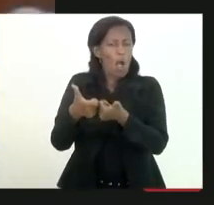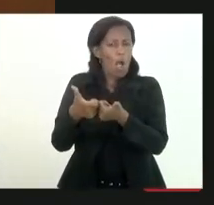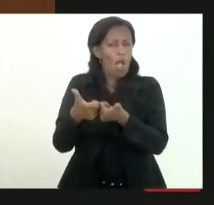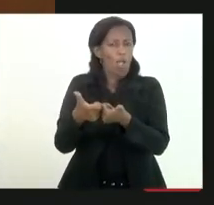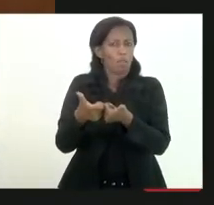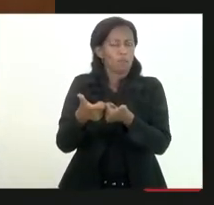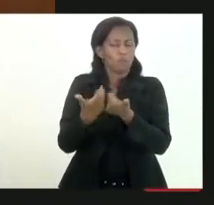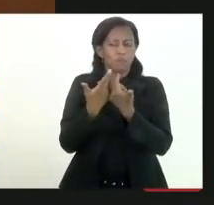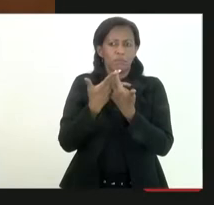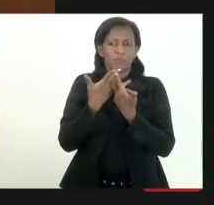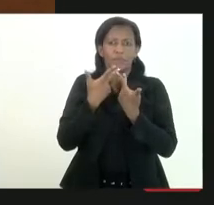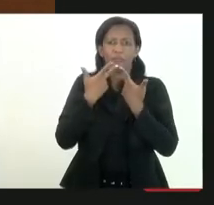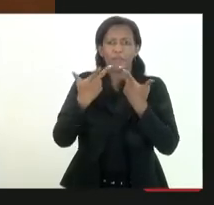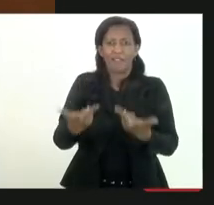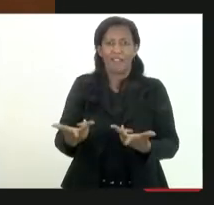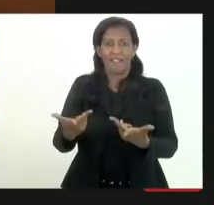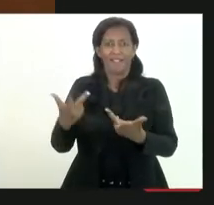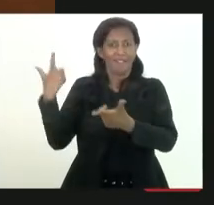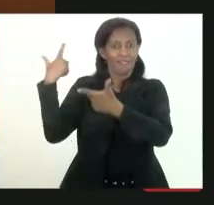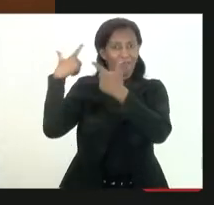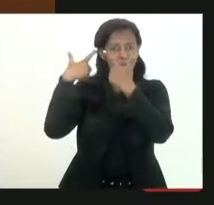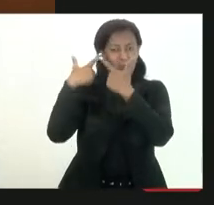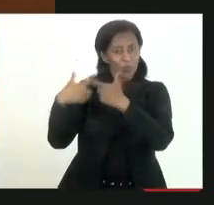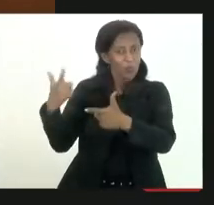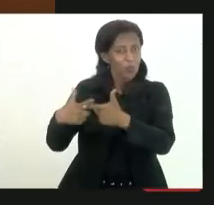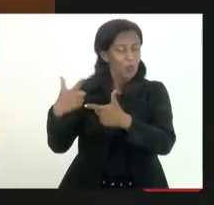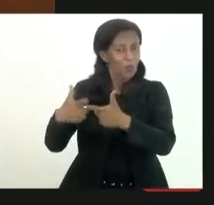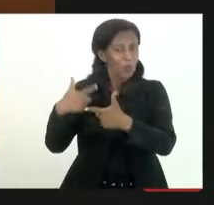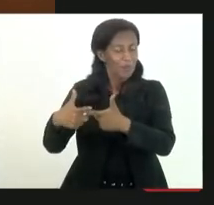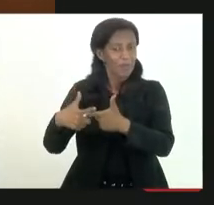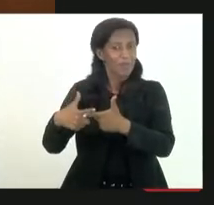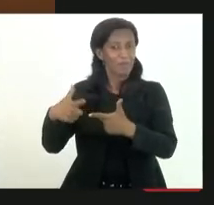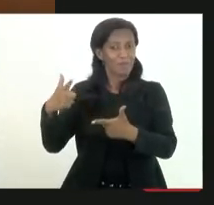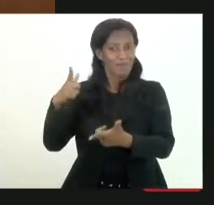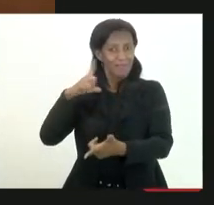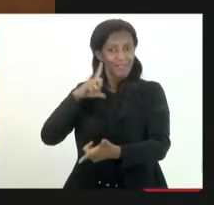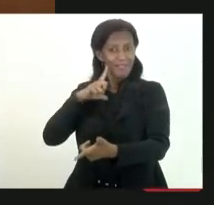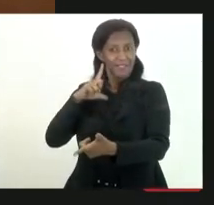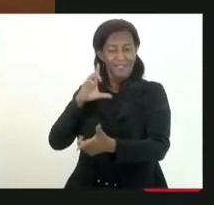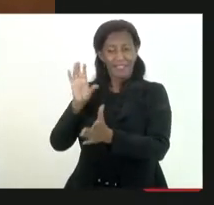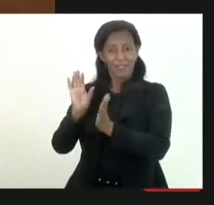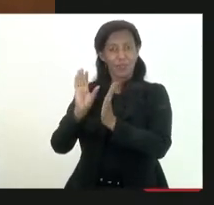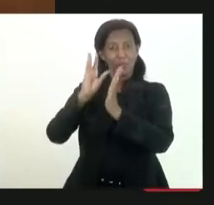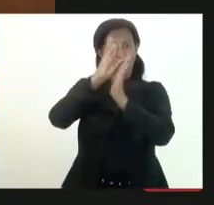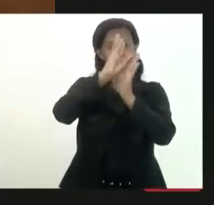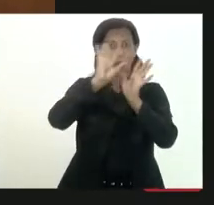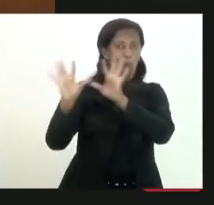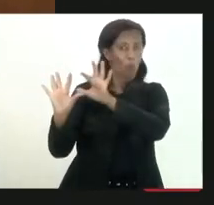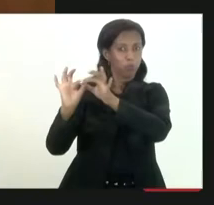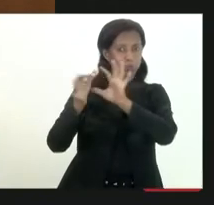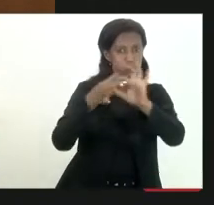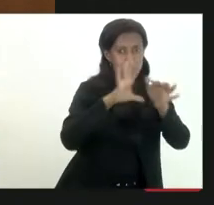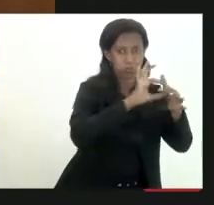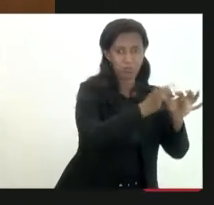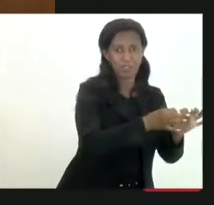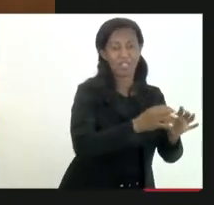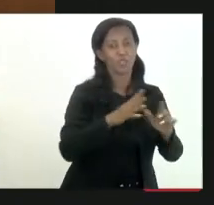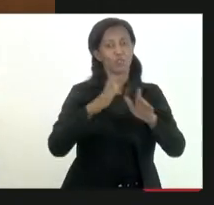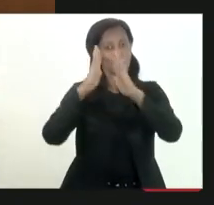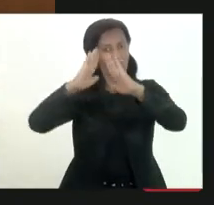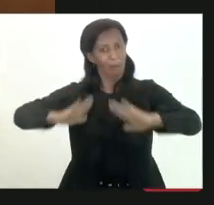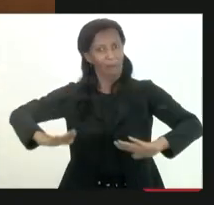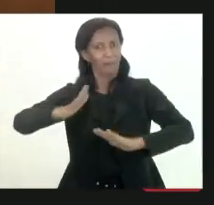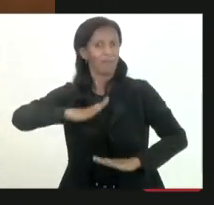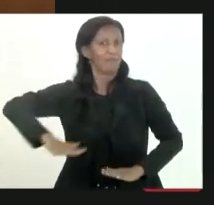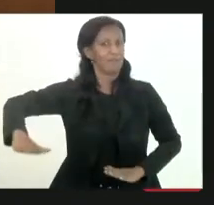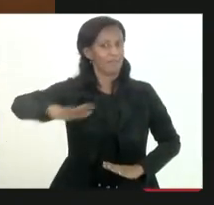para retratar a gravidade da violência que se abate no contexto desse fenômeno, particularmente em relação aos terreiros